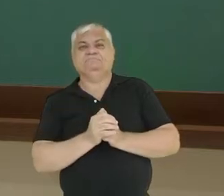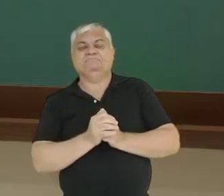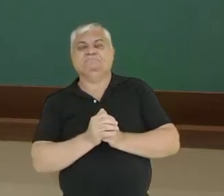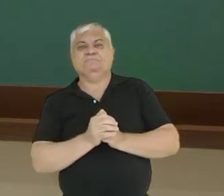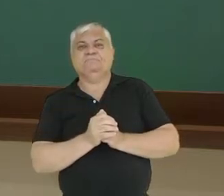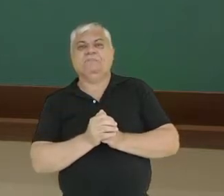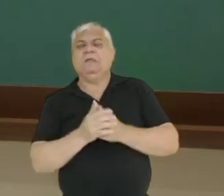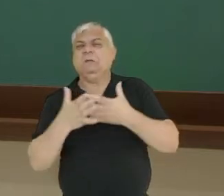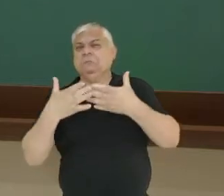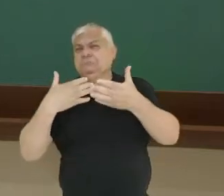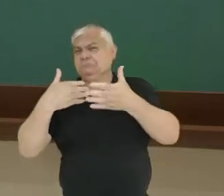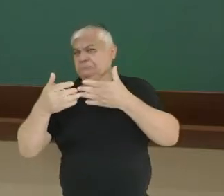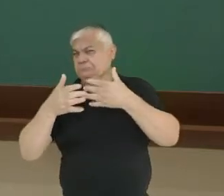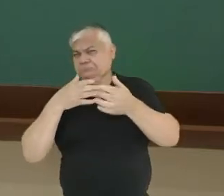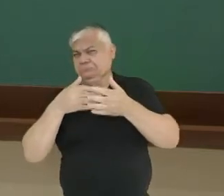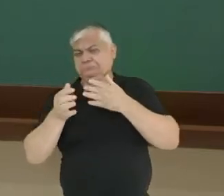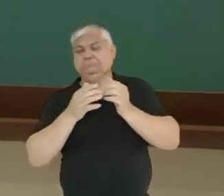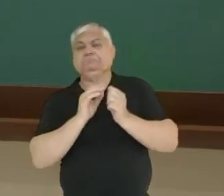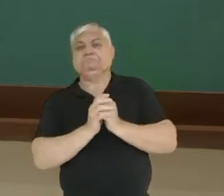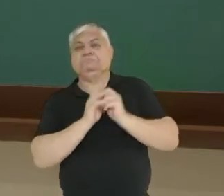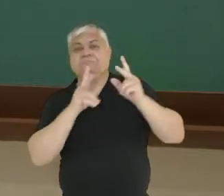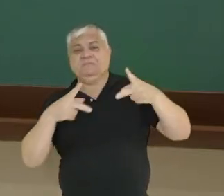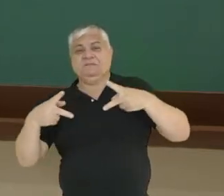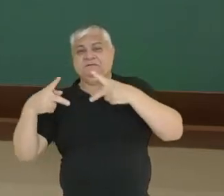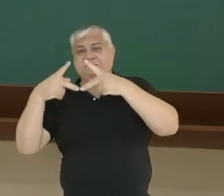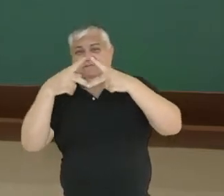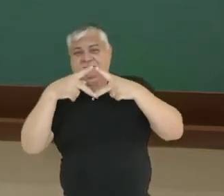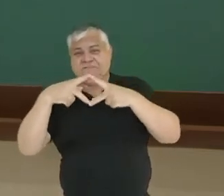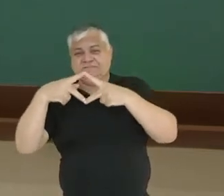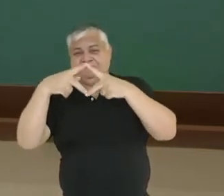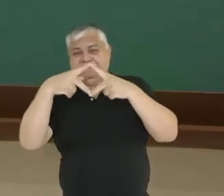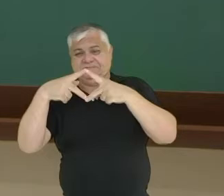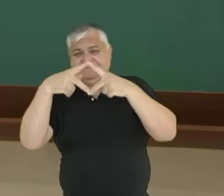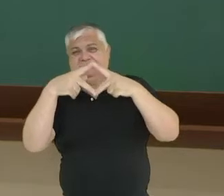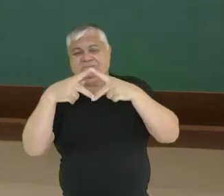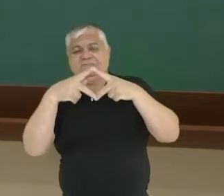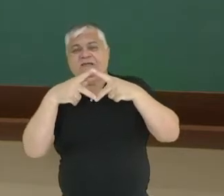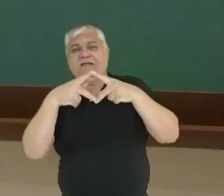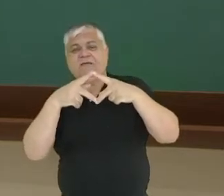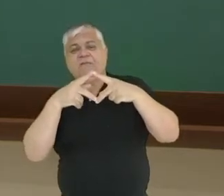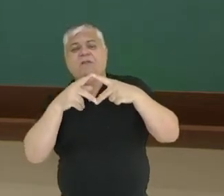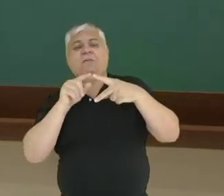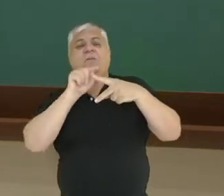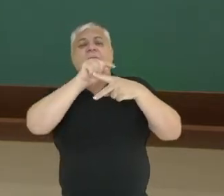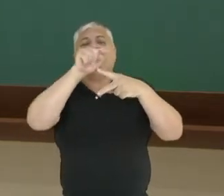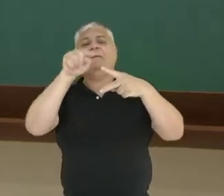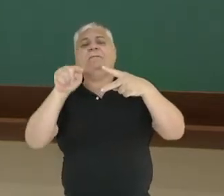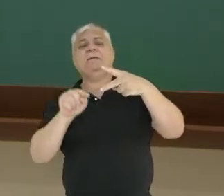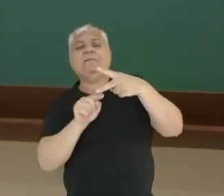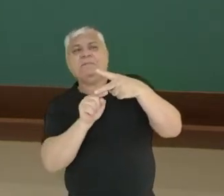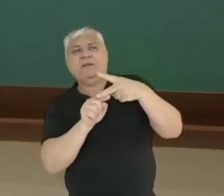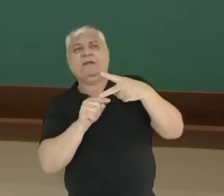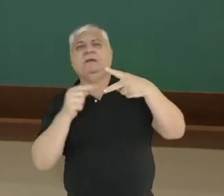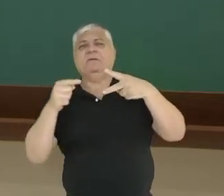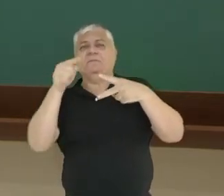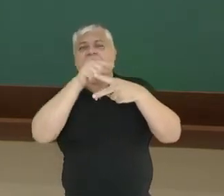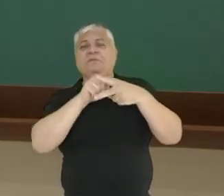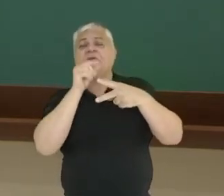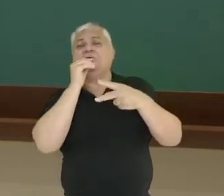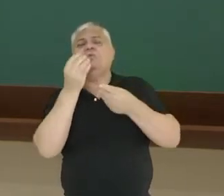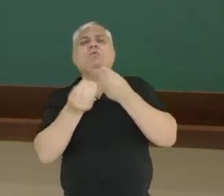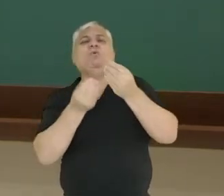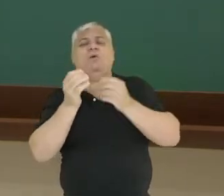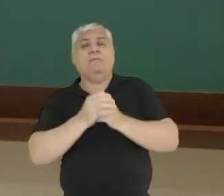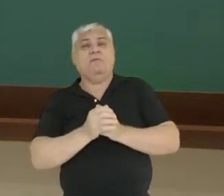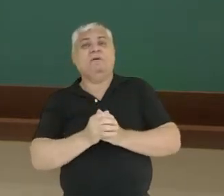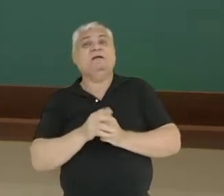Em qualquer polígono, a soma das medidas dos ângulos externos de um polígono convexo